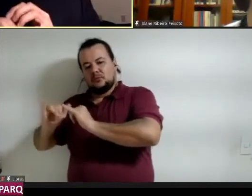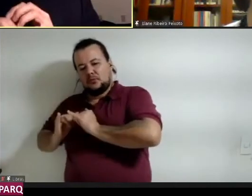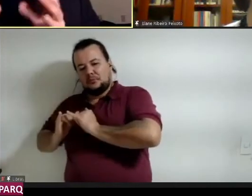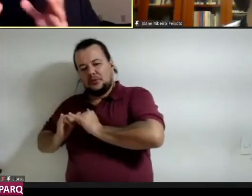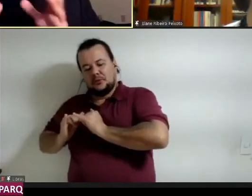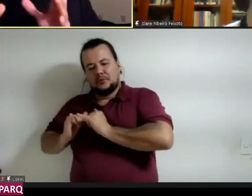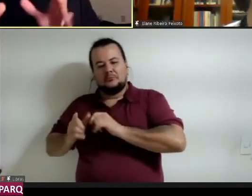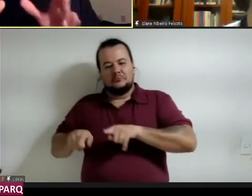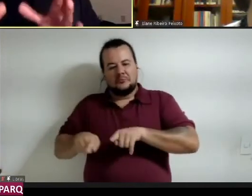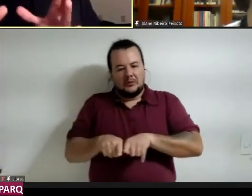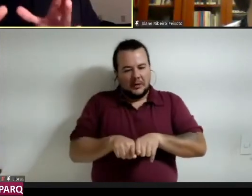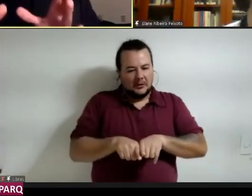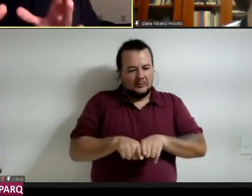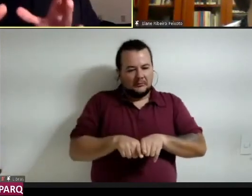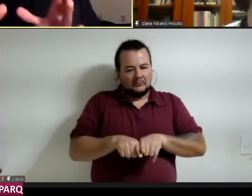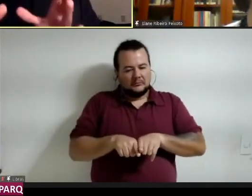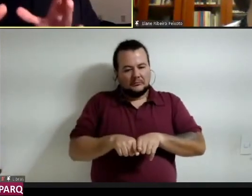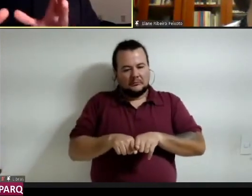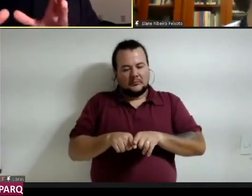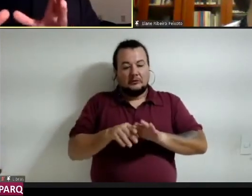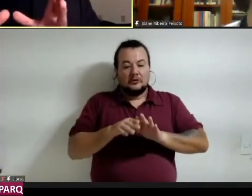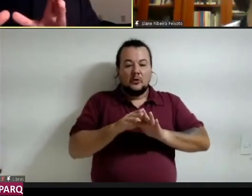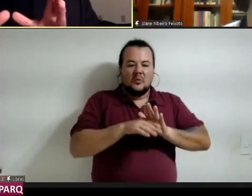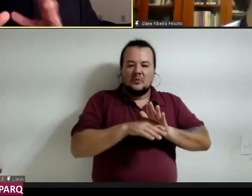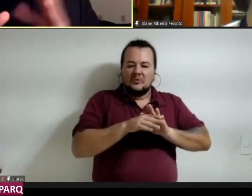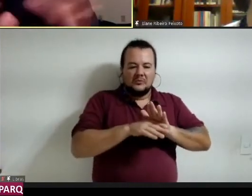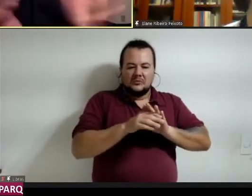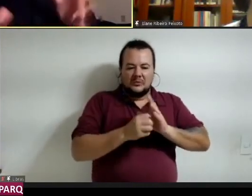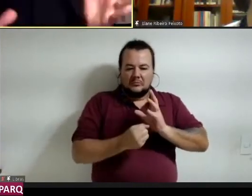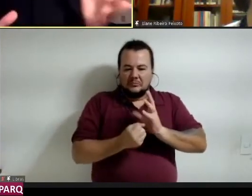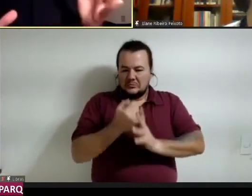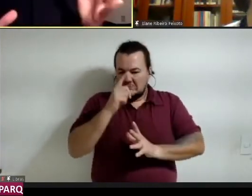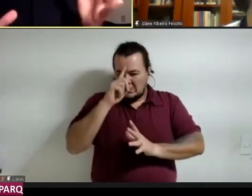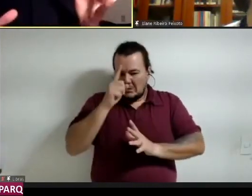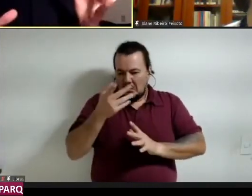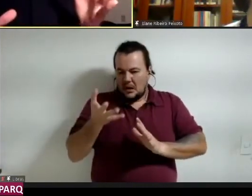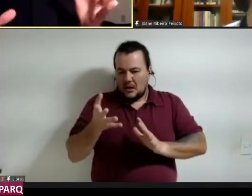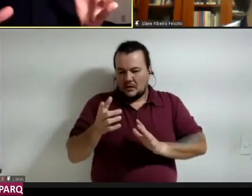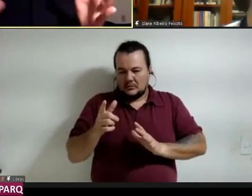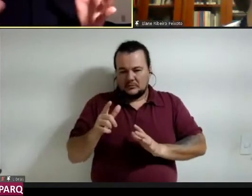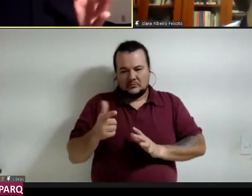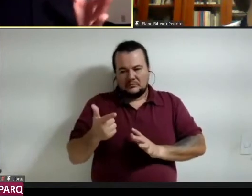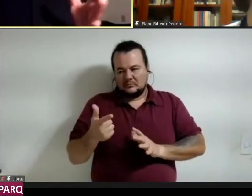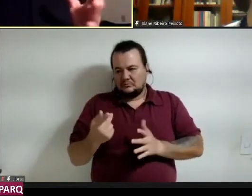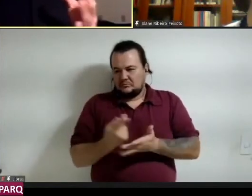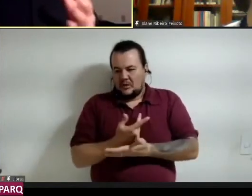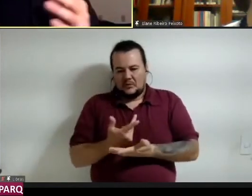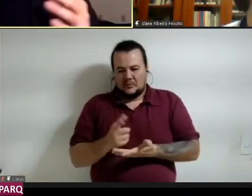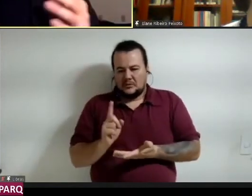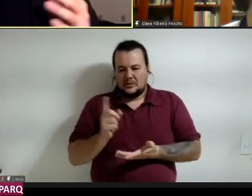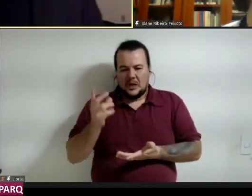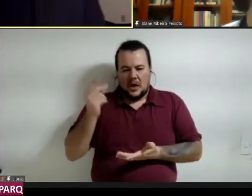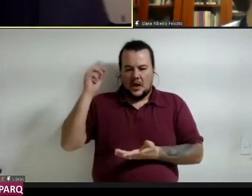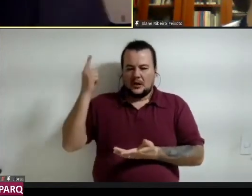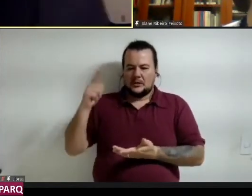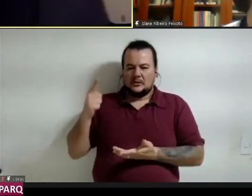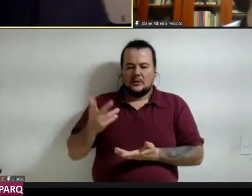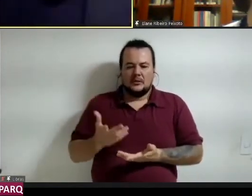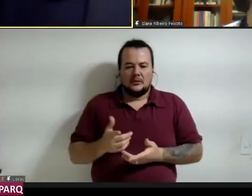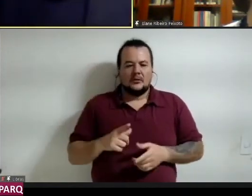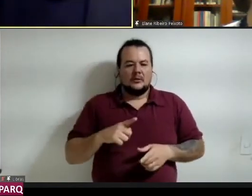Isso é um conceito inventado também. Isso não era assim, né? tem um momento